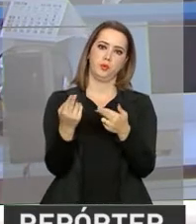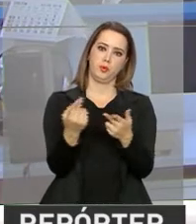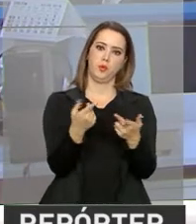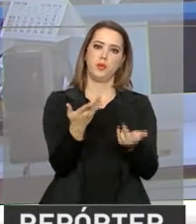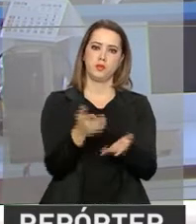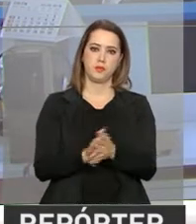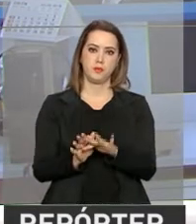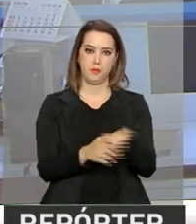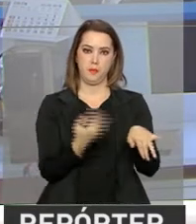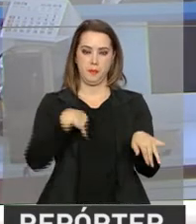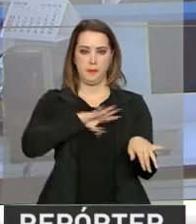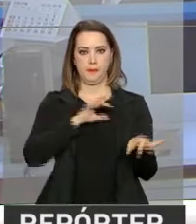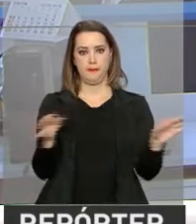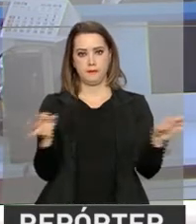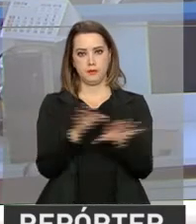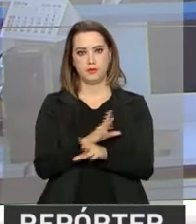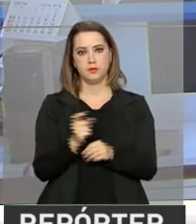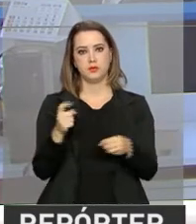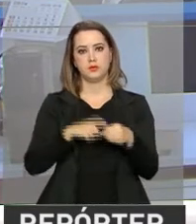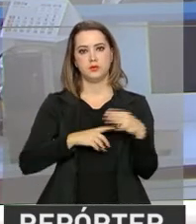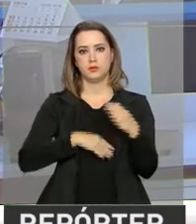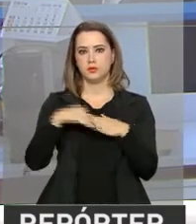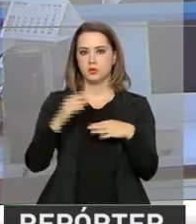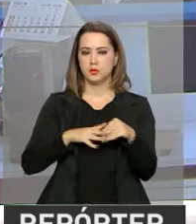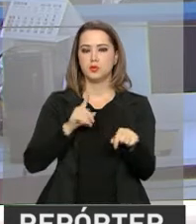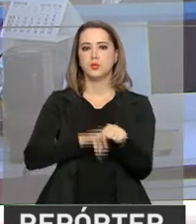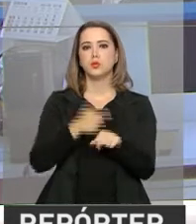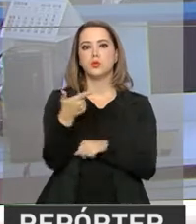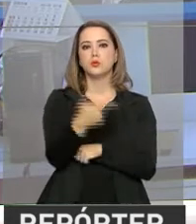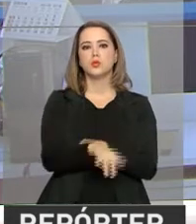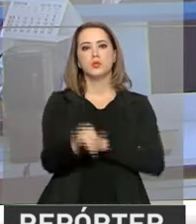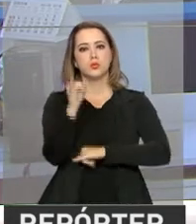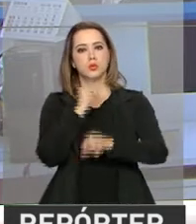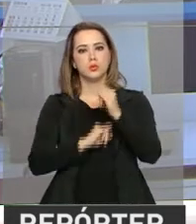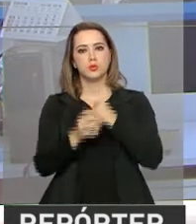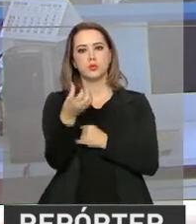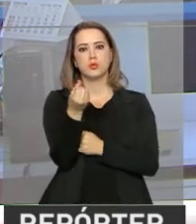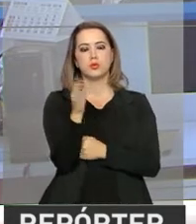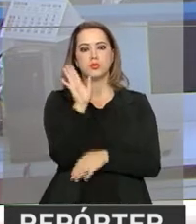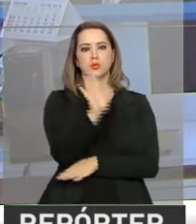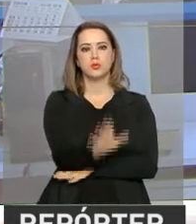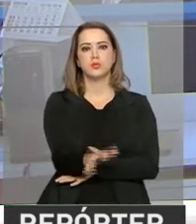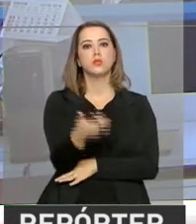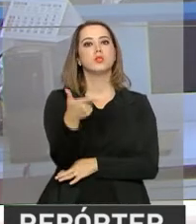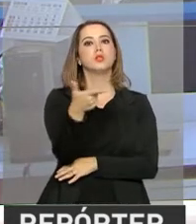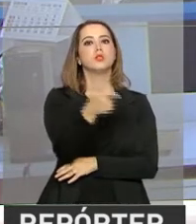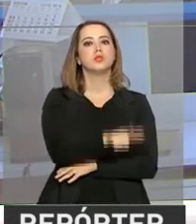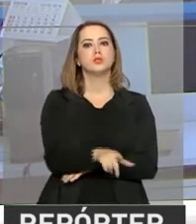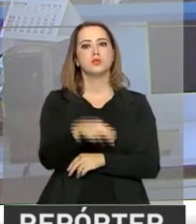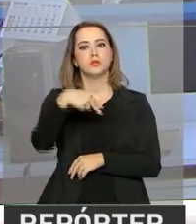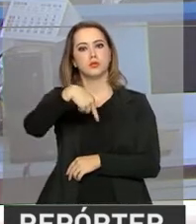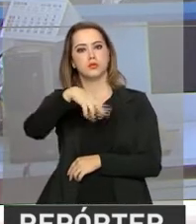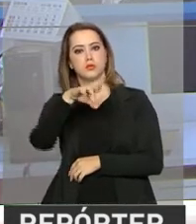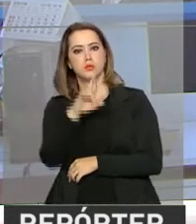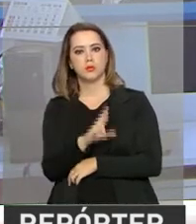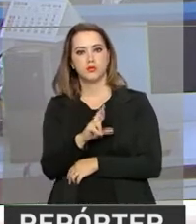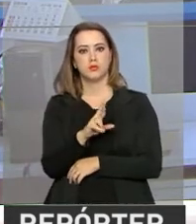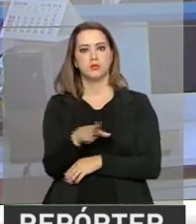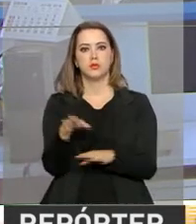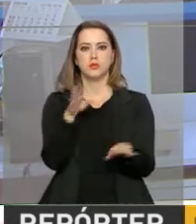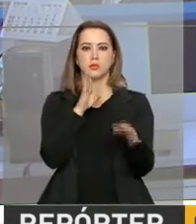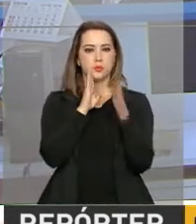por aqui. Voltamos a qualquer momento com outras informações ou às 18h, na próxima edição do Repórter